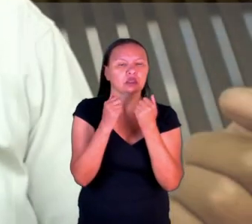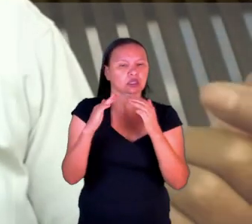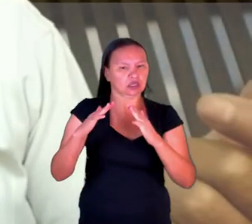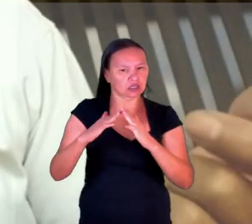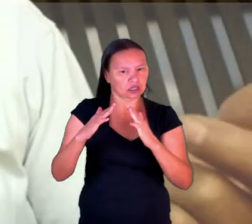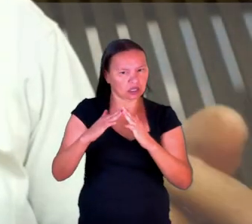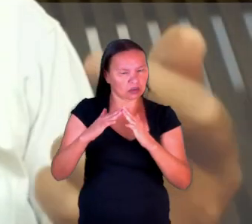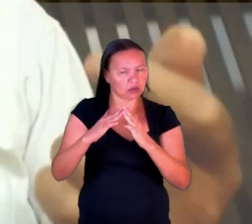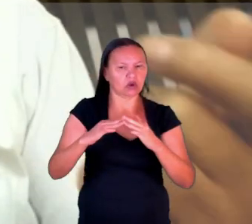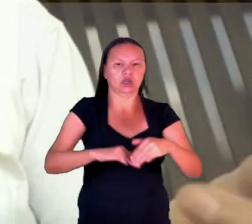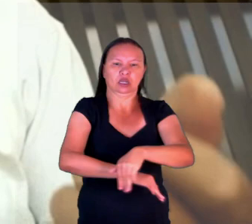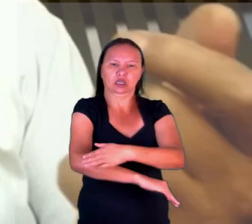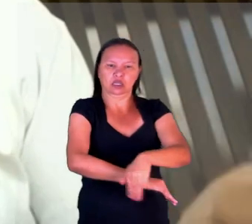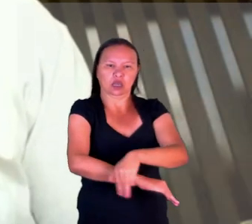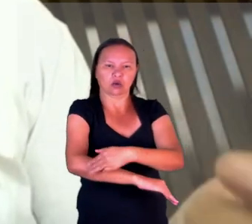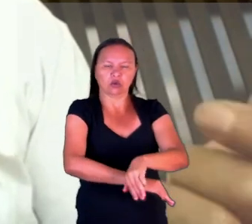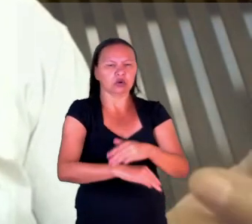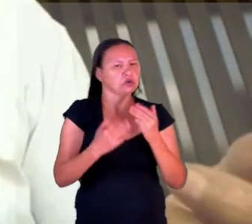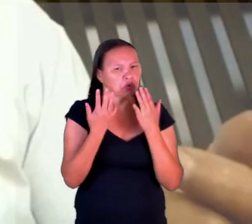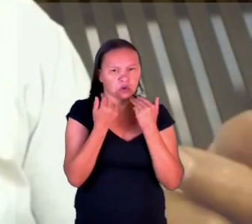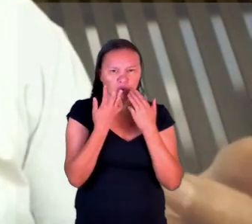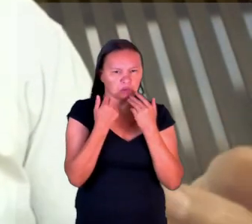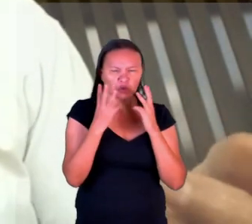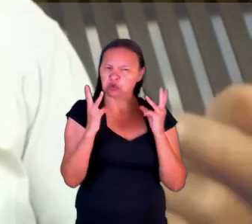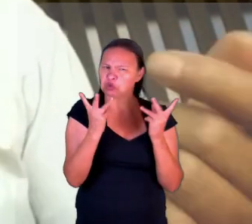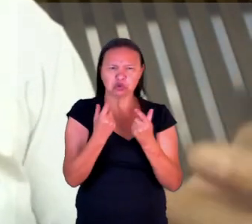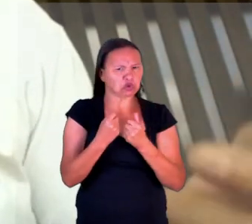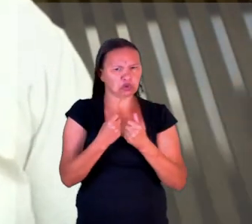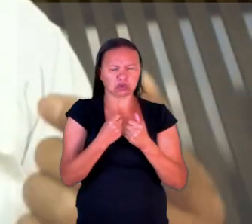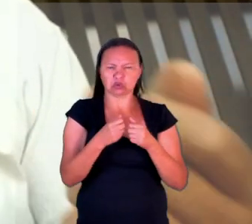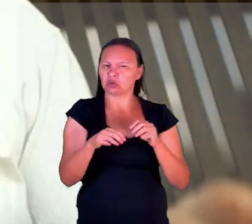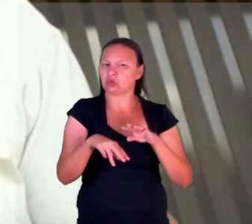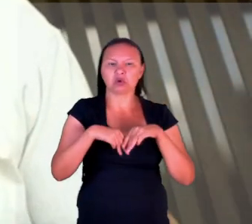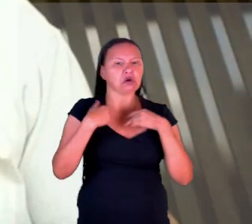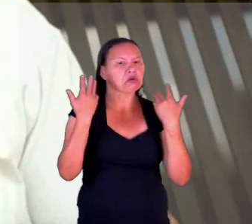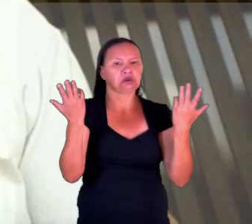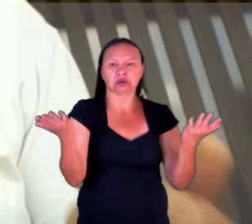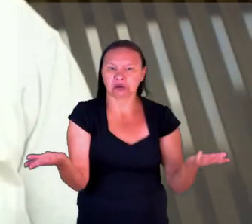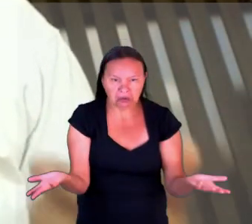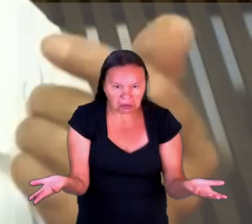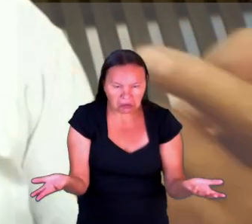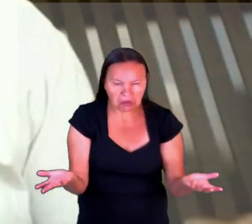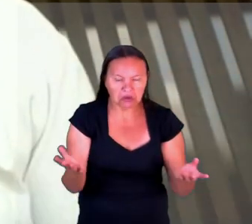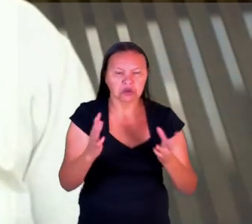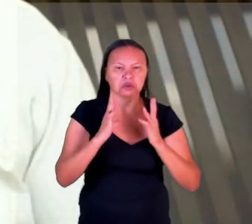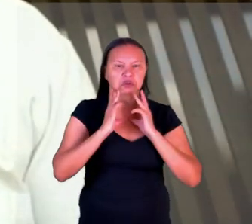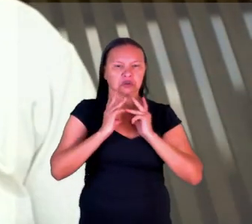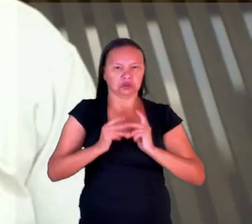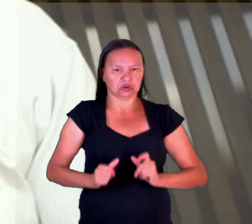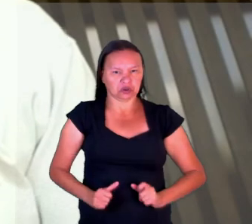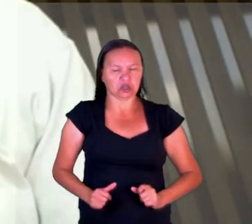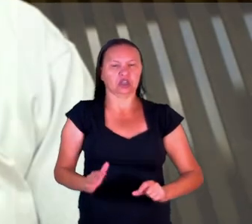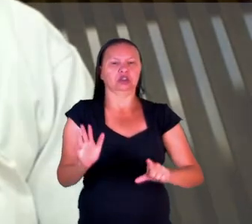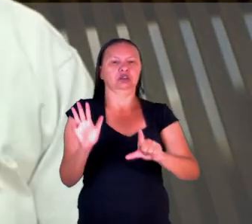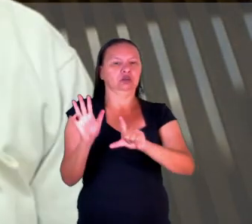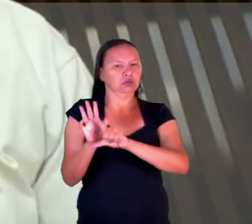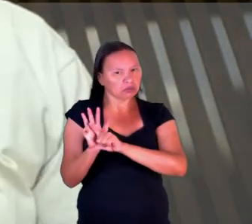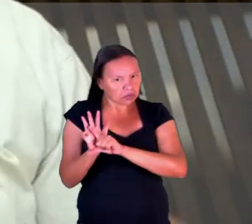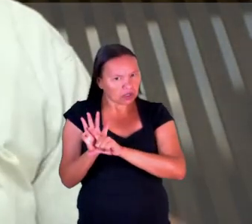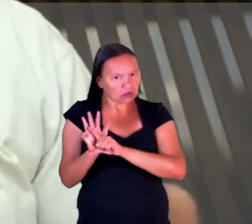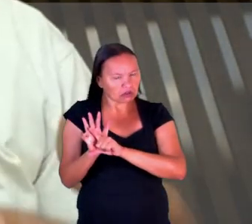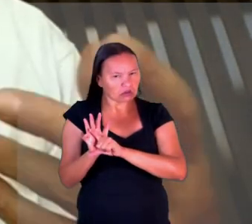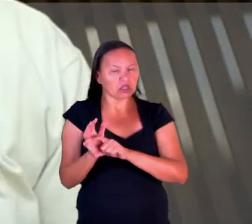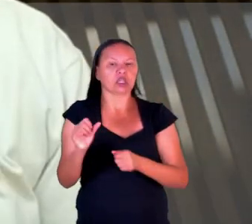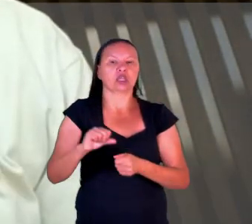Eh o debate de segurança alimentar e o debate de direito humano à Alimentação adequada ele não é nem